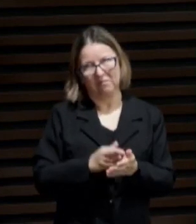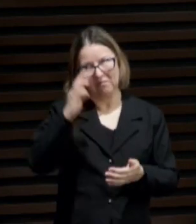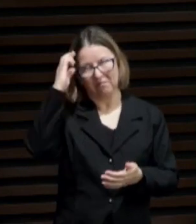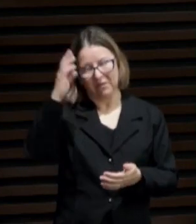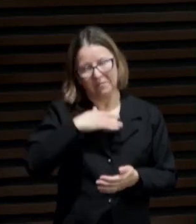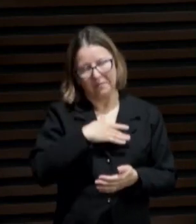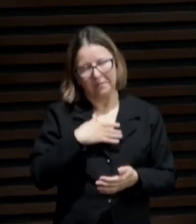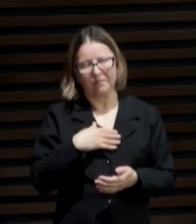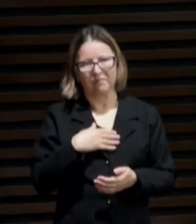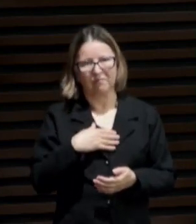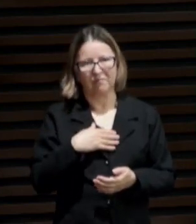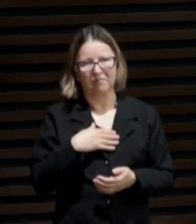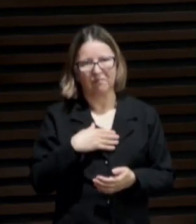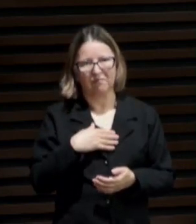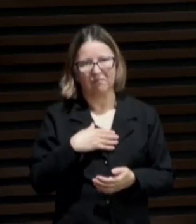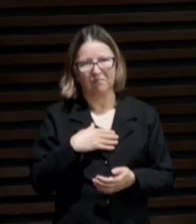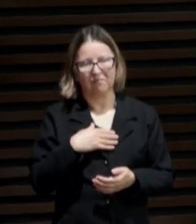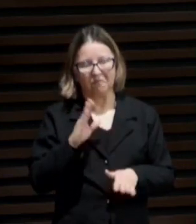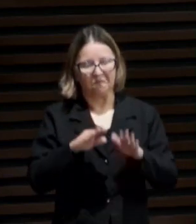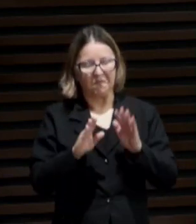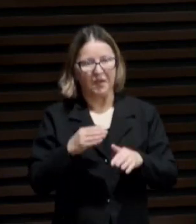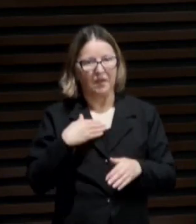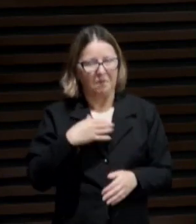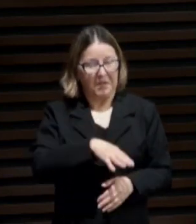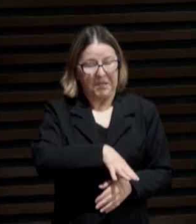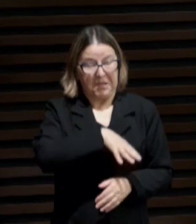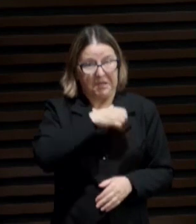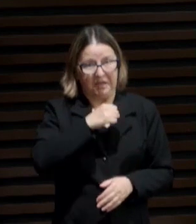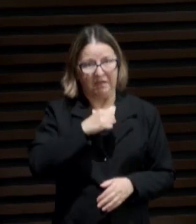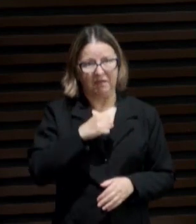quantas vezes na minha ira, quantas vezes na minha